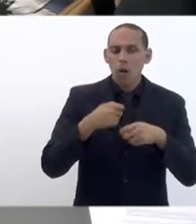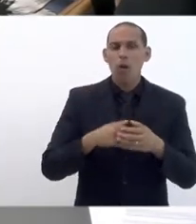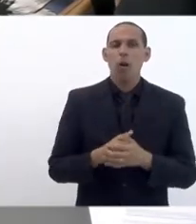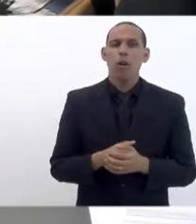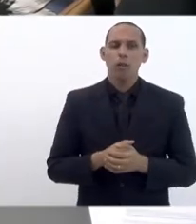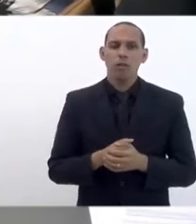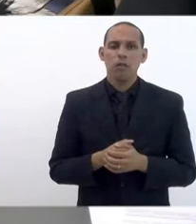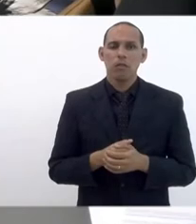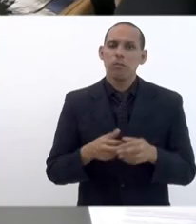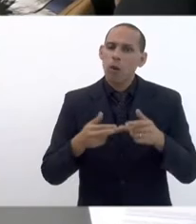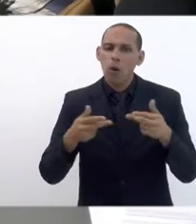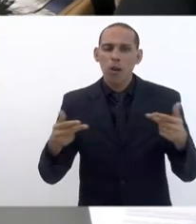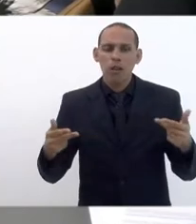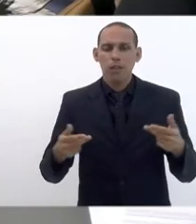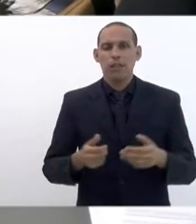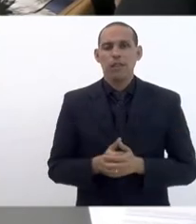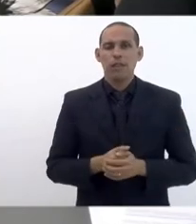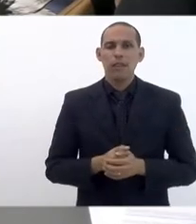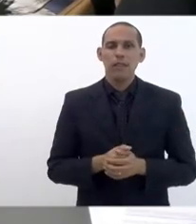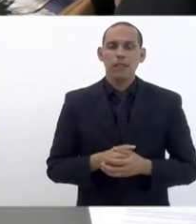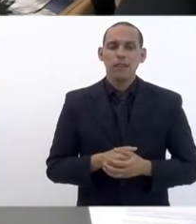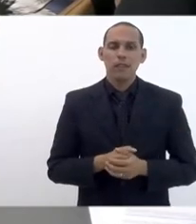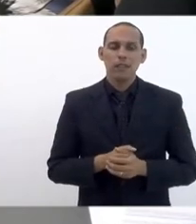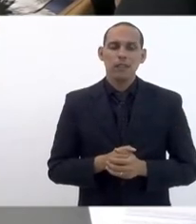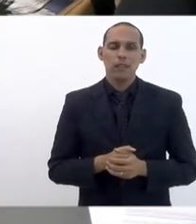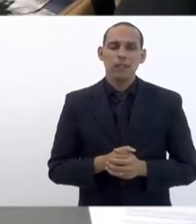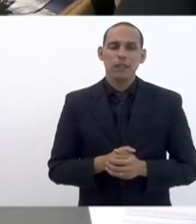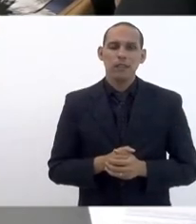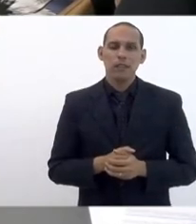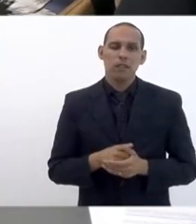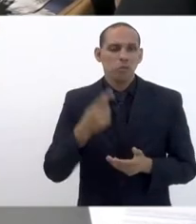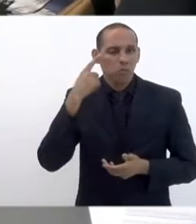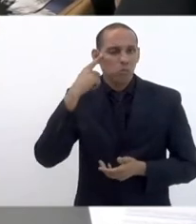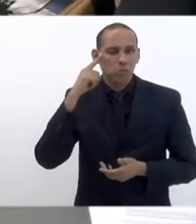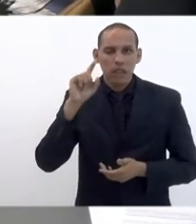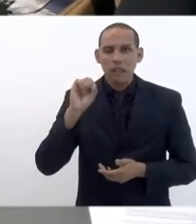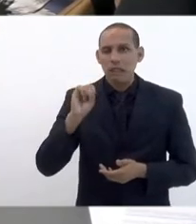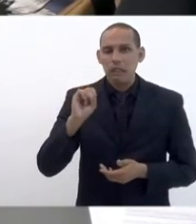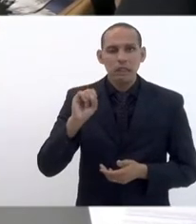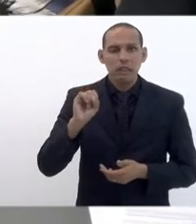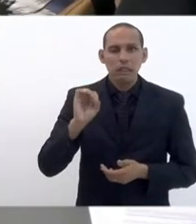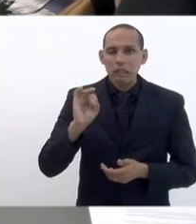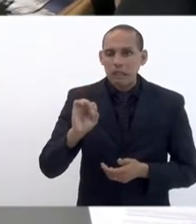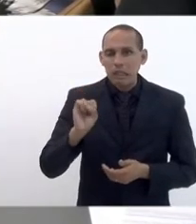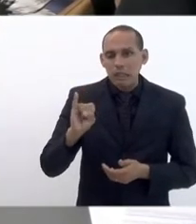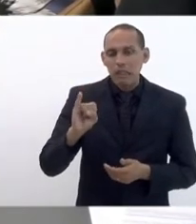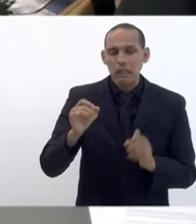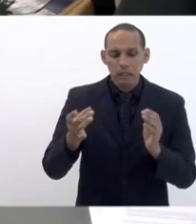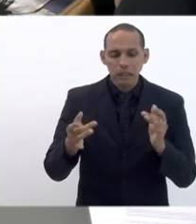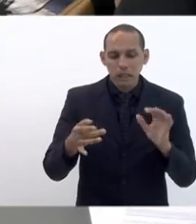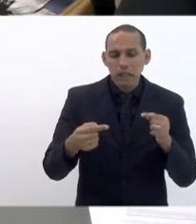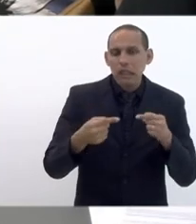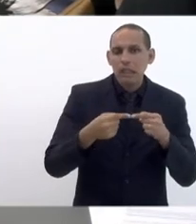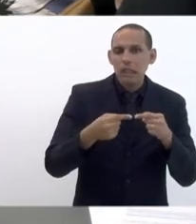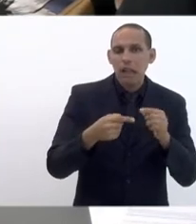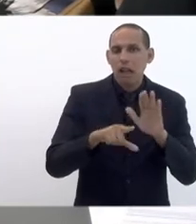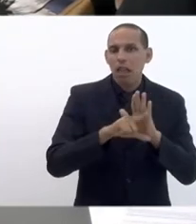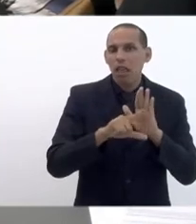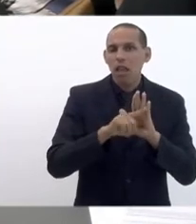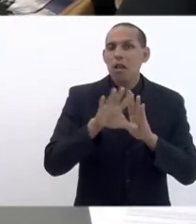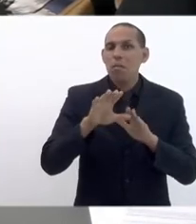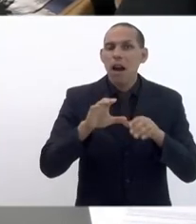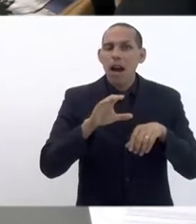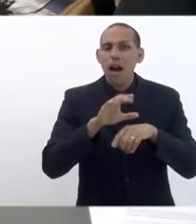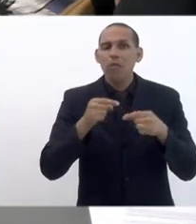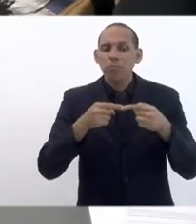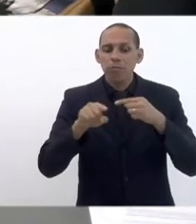questões, que eu não sei se estão contemplados na lei, mas na lei proposta, mas não tem absolutamente nada de inconstitucional na matéria.